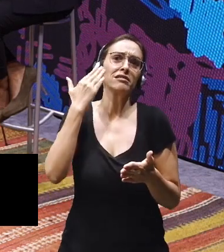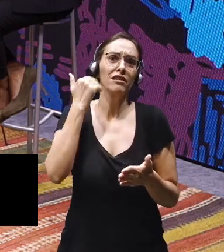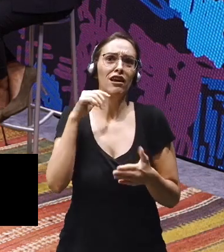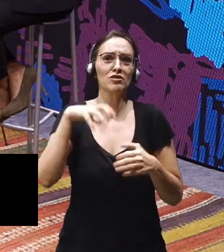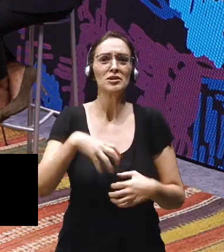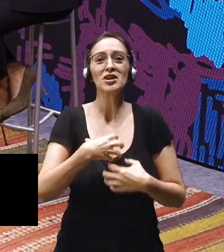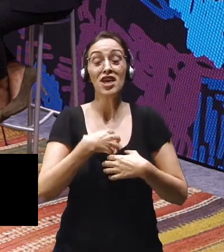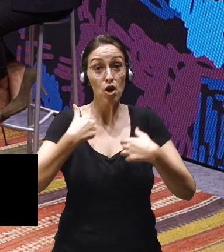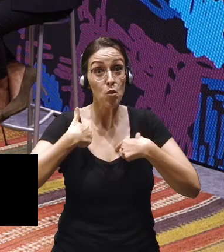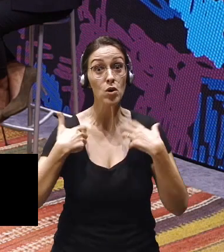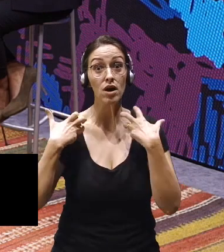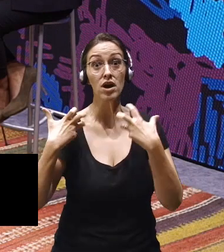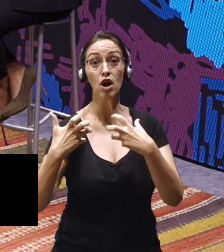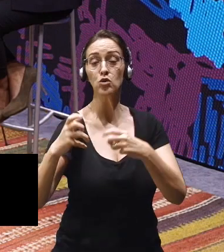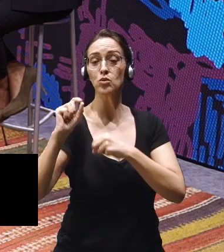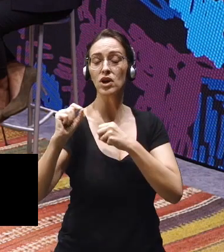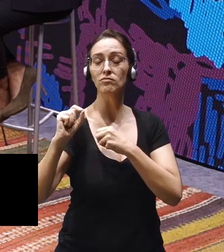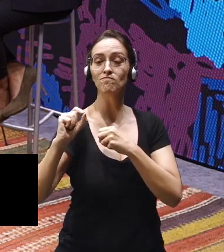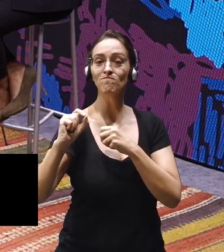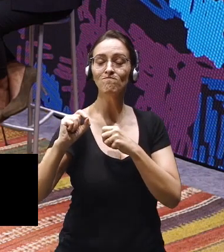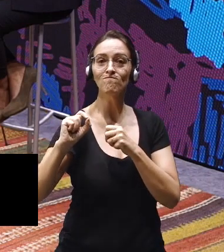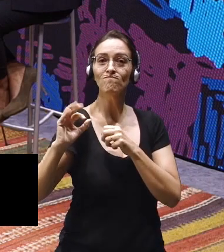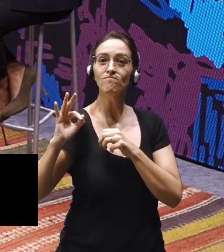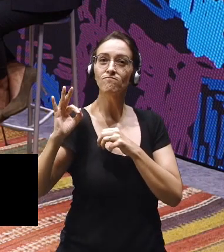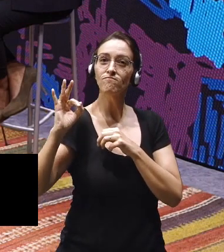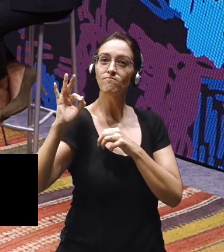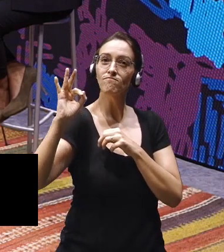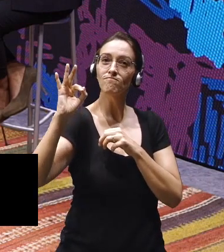to a place where the